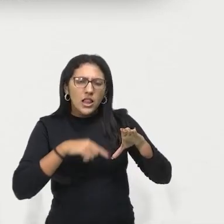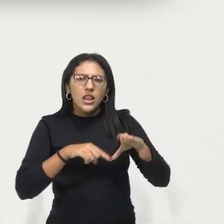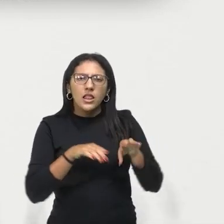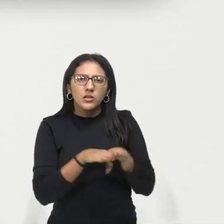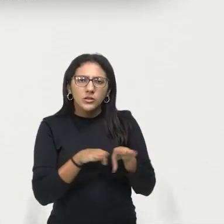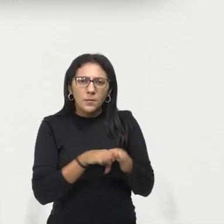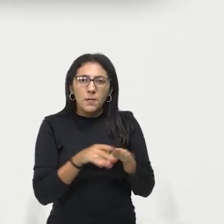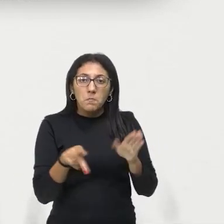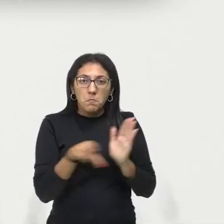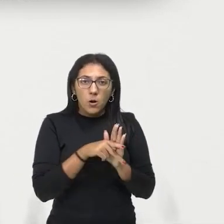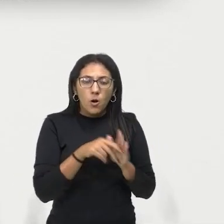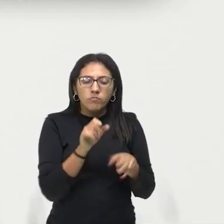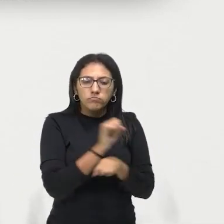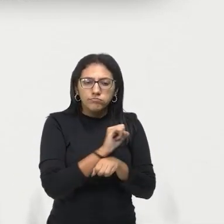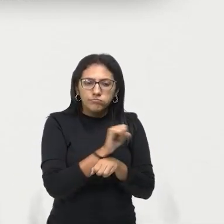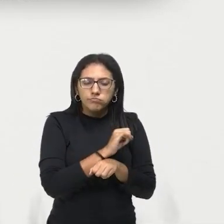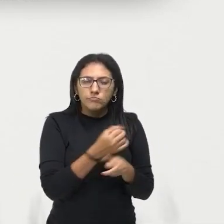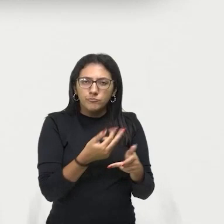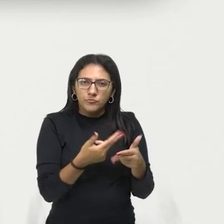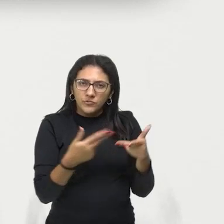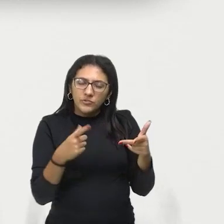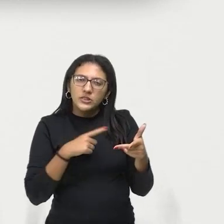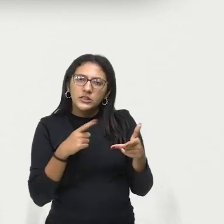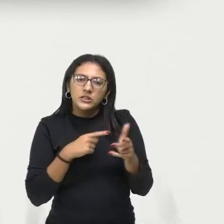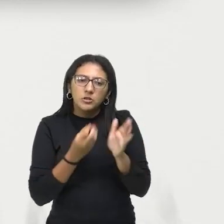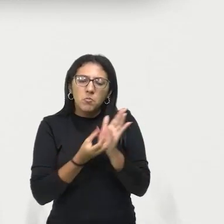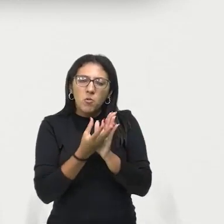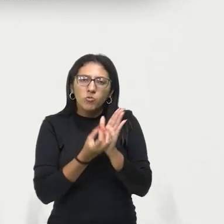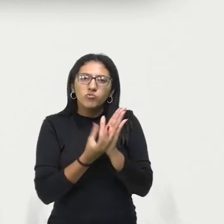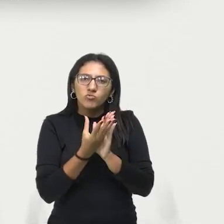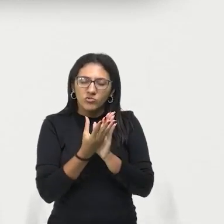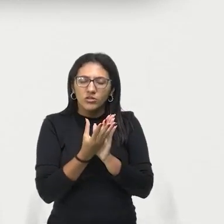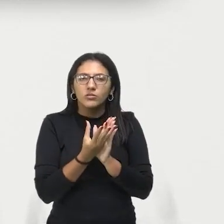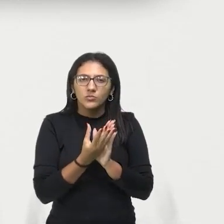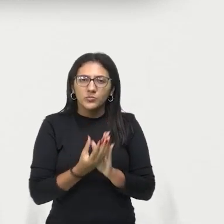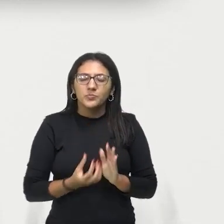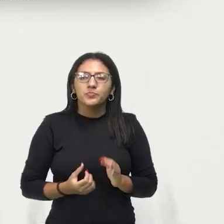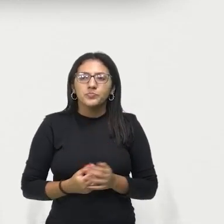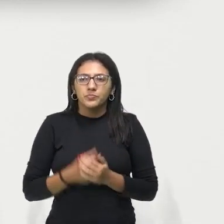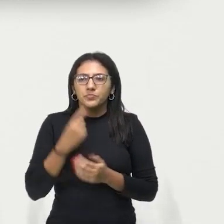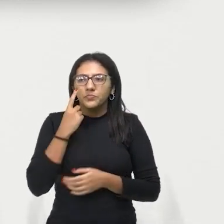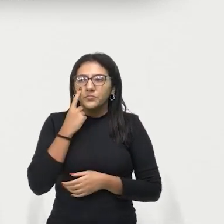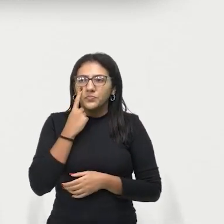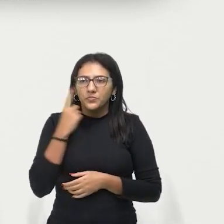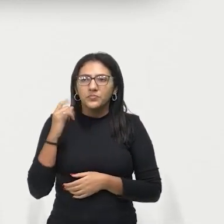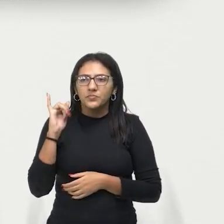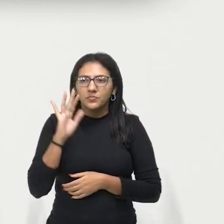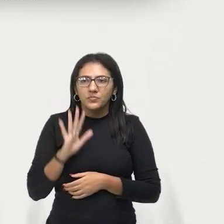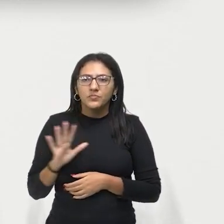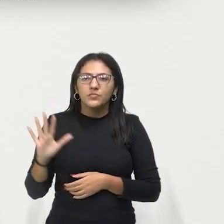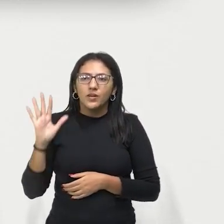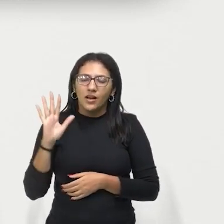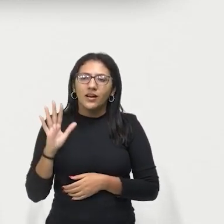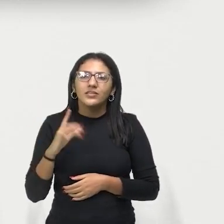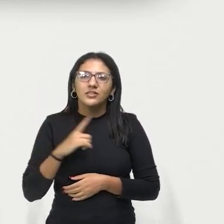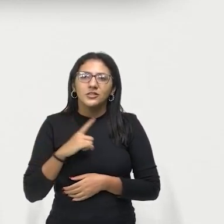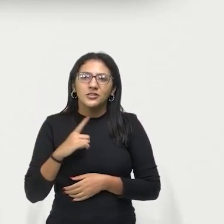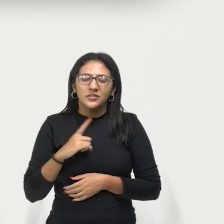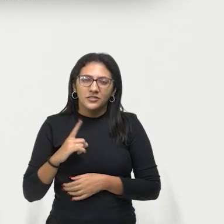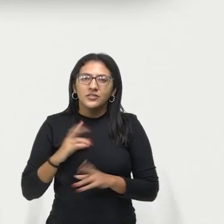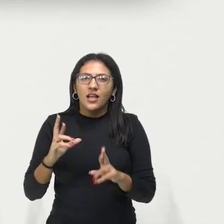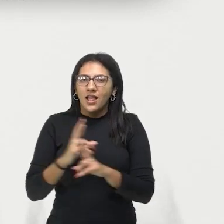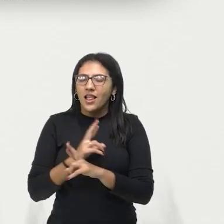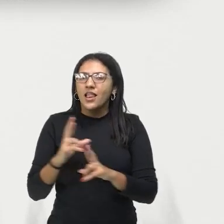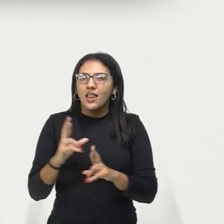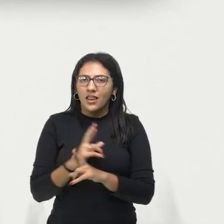peças automotivas, pneus, entre outros componentes, de veículos que produzam ferramentas, produtoras